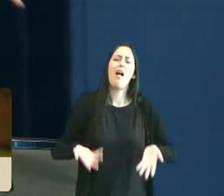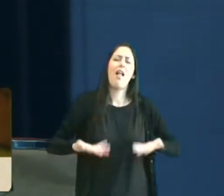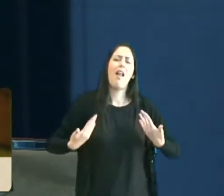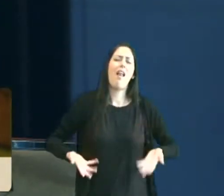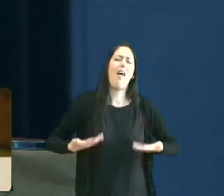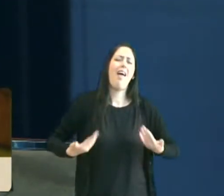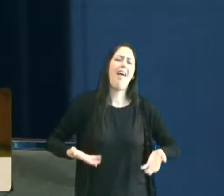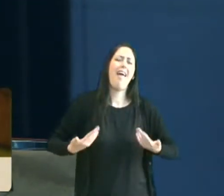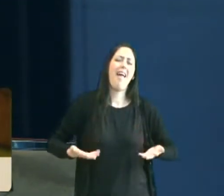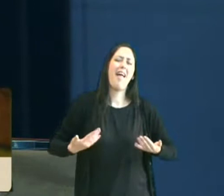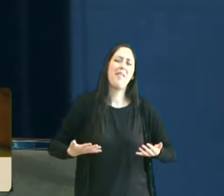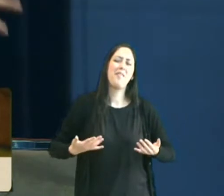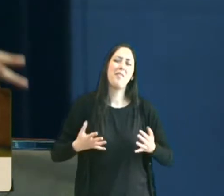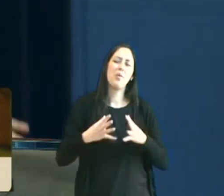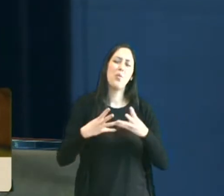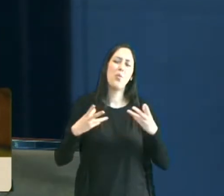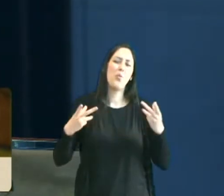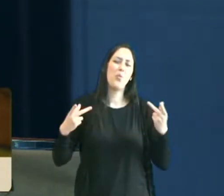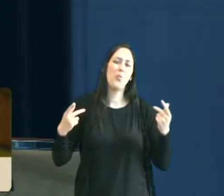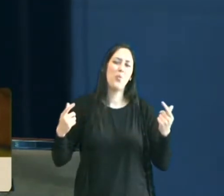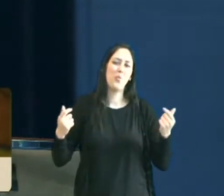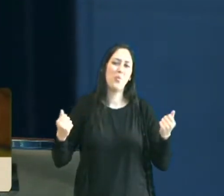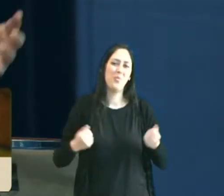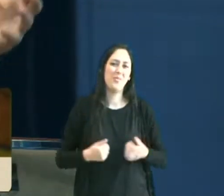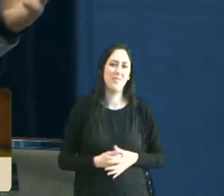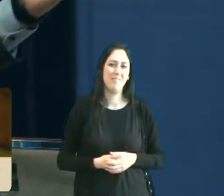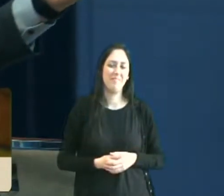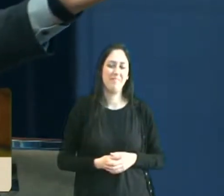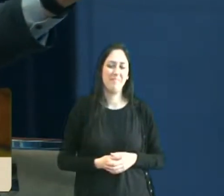o meu jugo é suave.